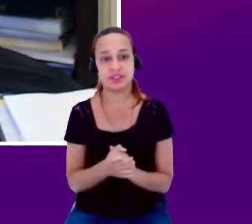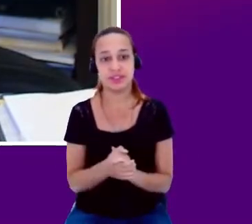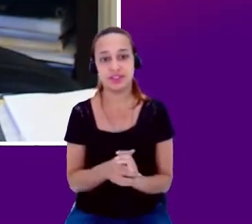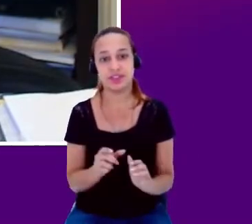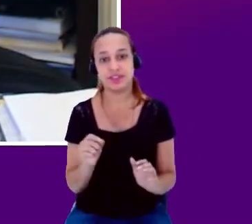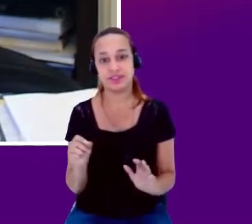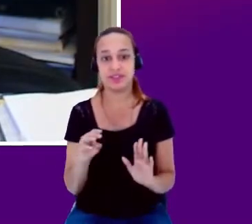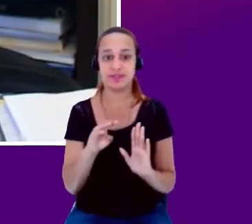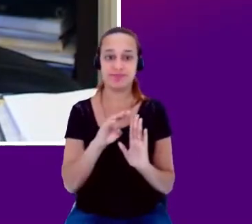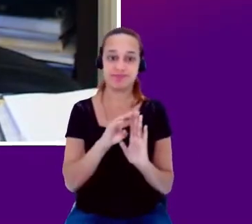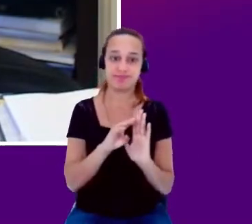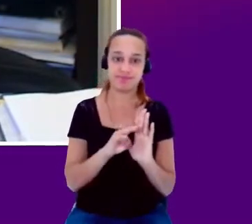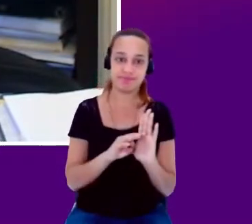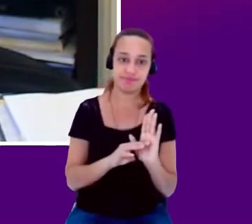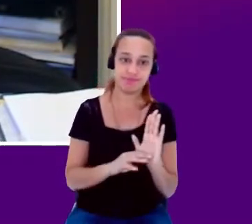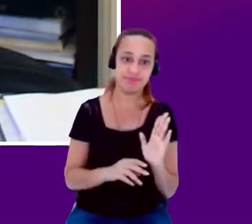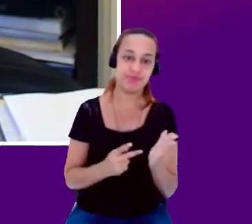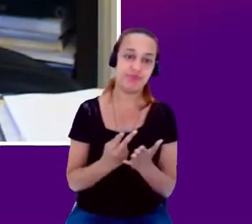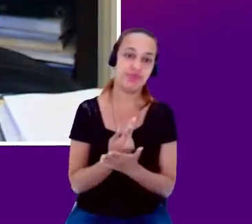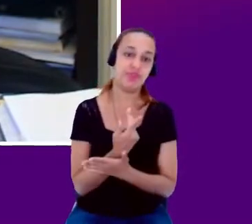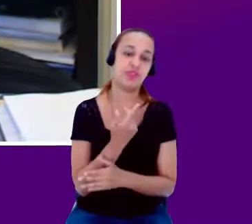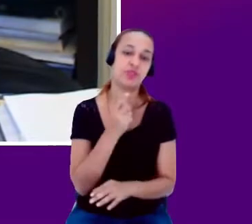regulação acabaria por